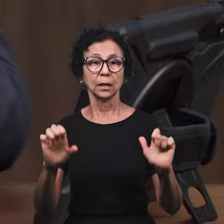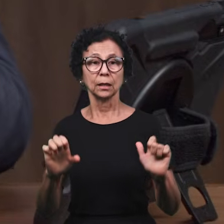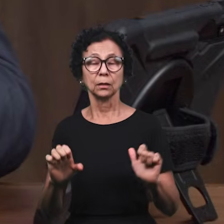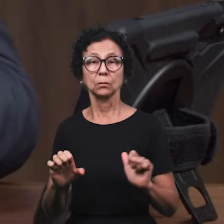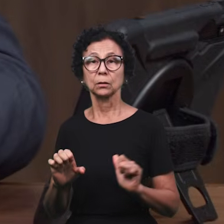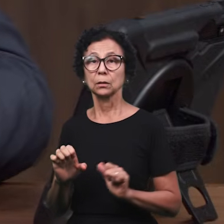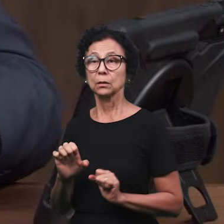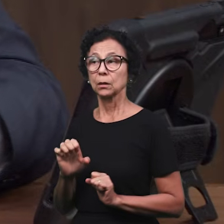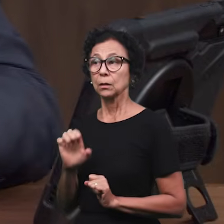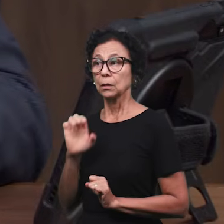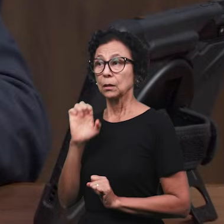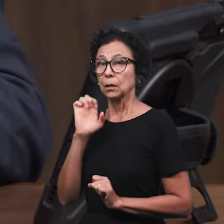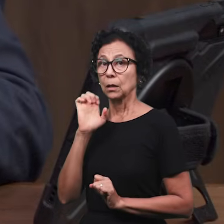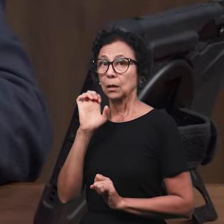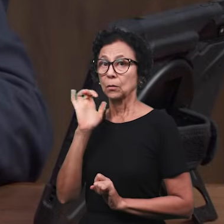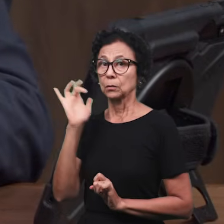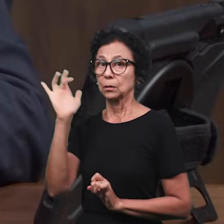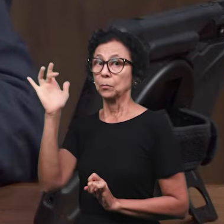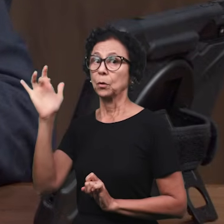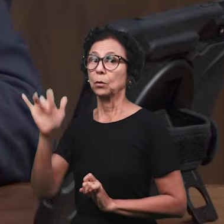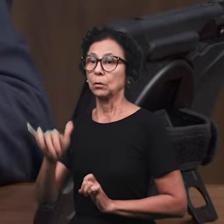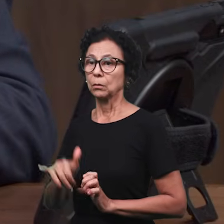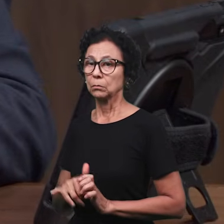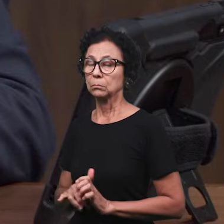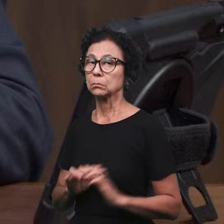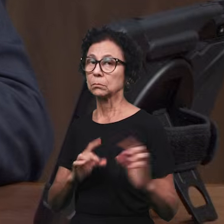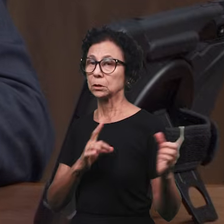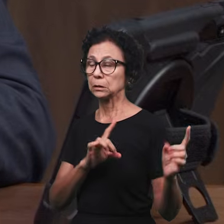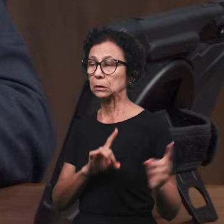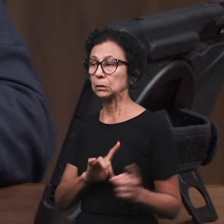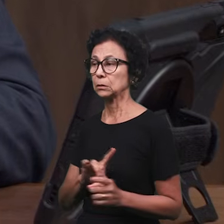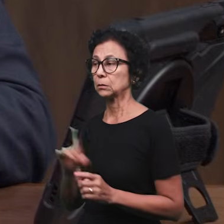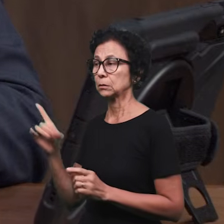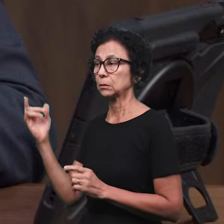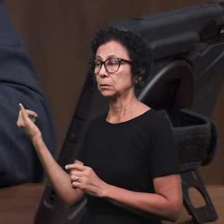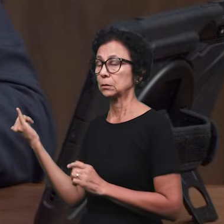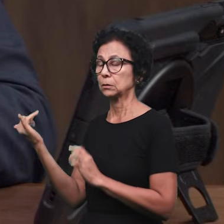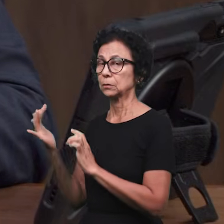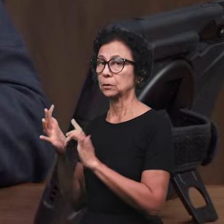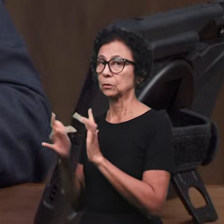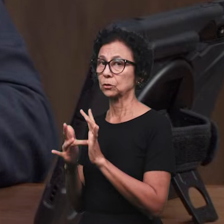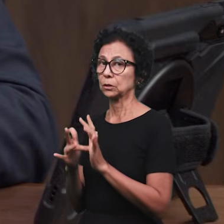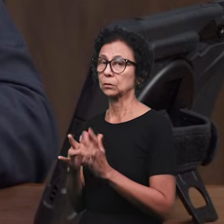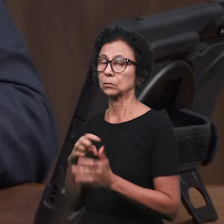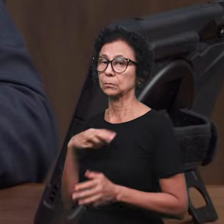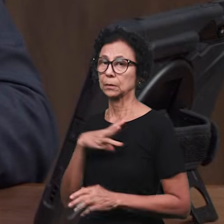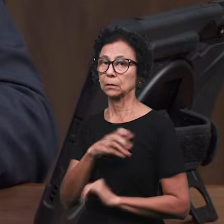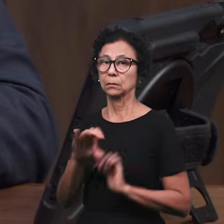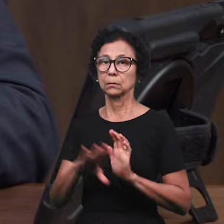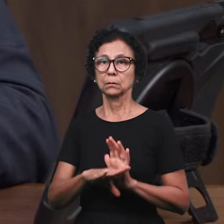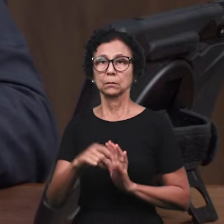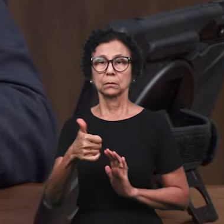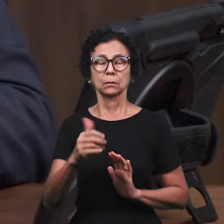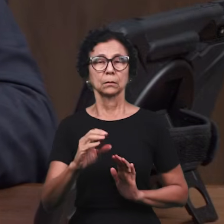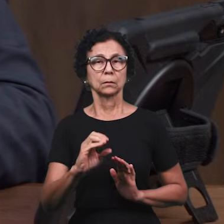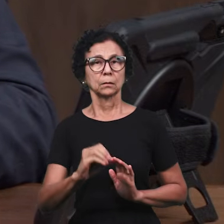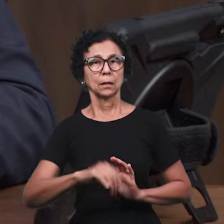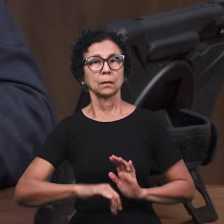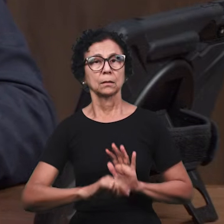houve um temor. E ele, para consolar, ele diz no evangelho de Mateus, capítulo